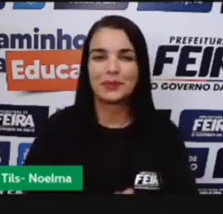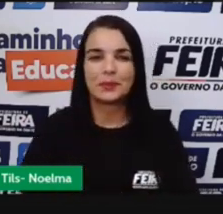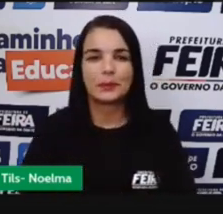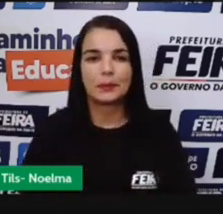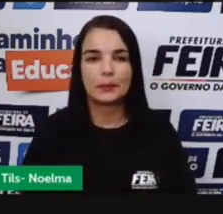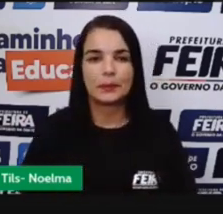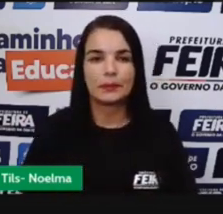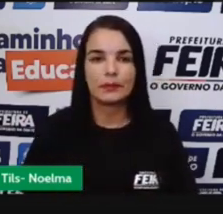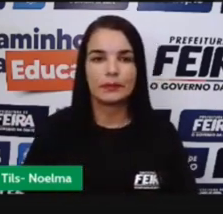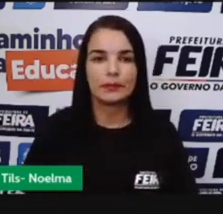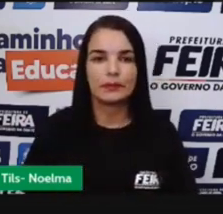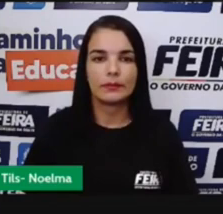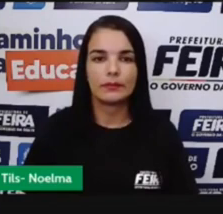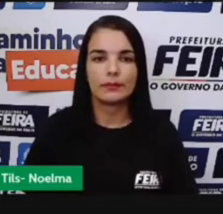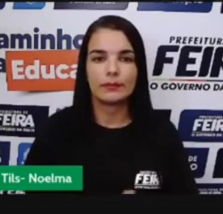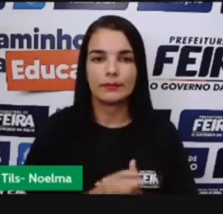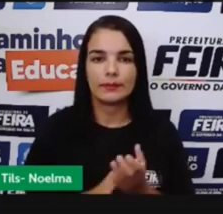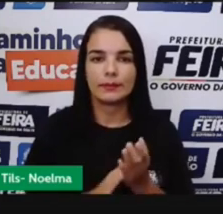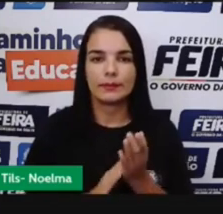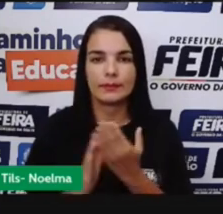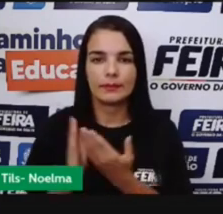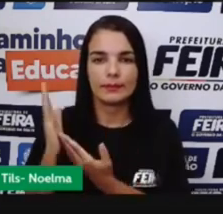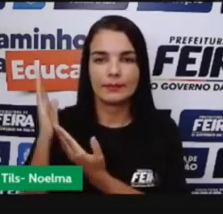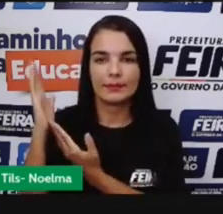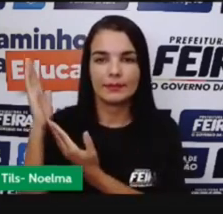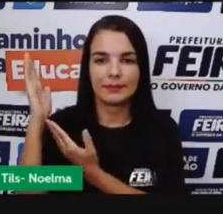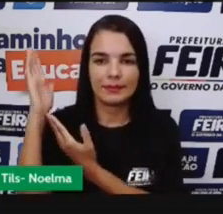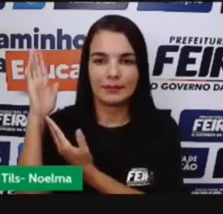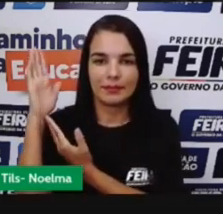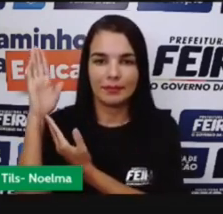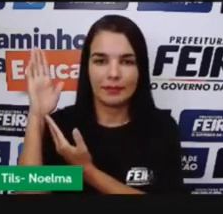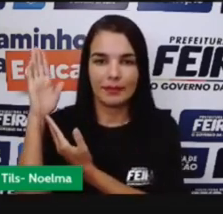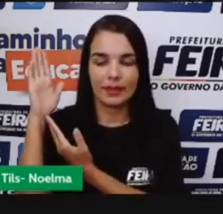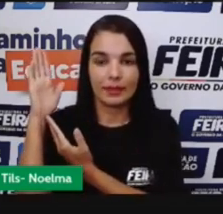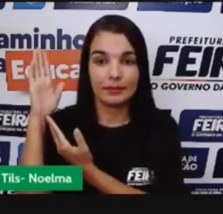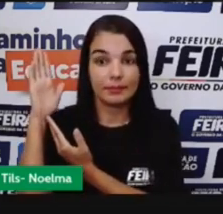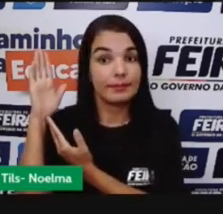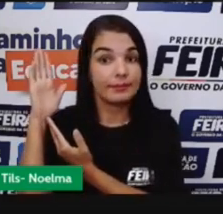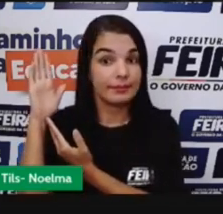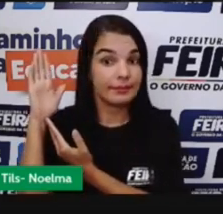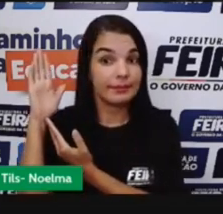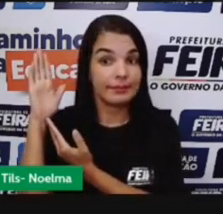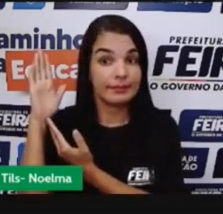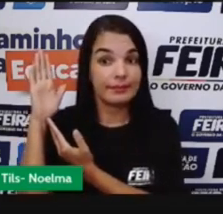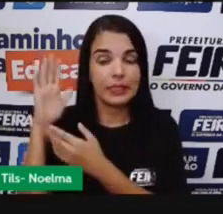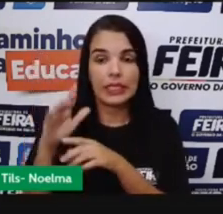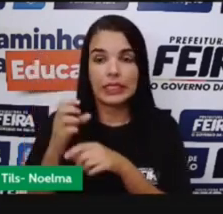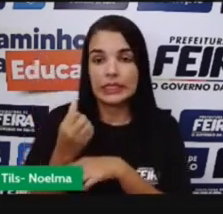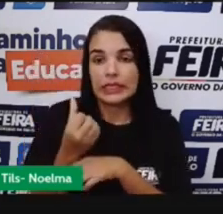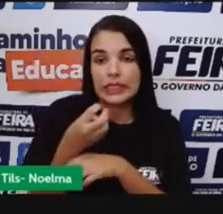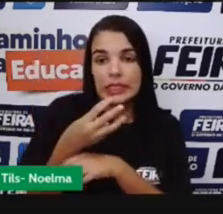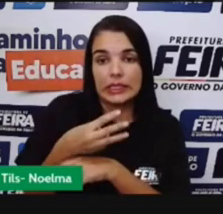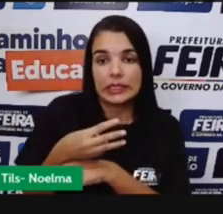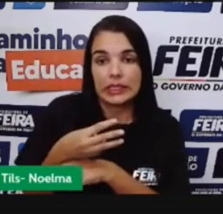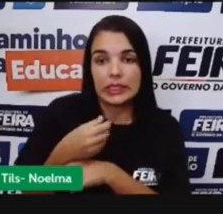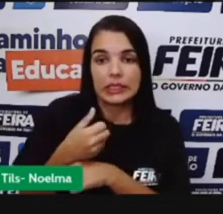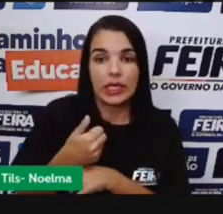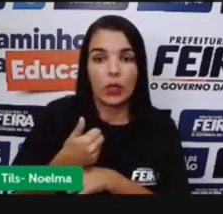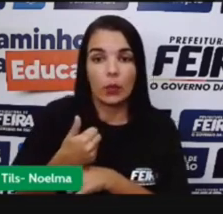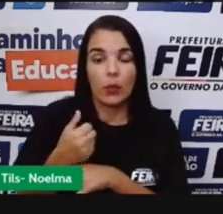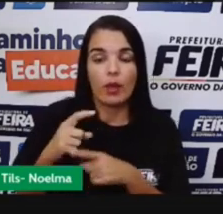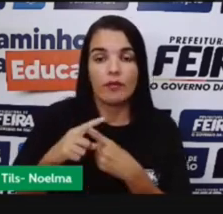31 dividido para 6. 6 vezes que número é próximo